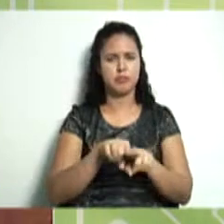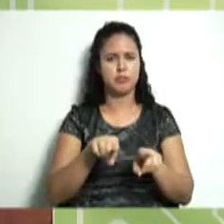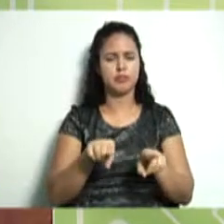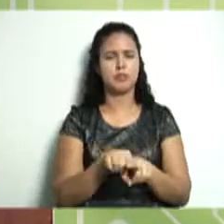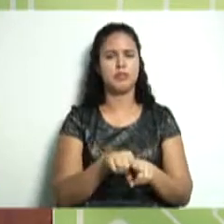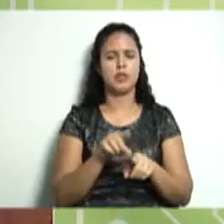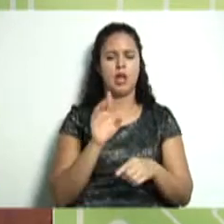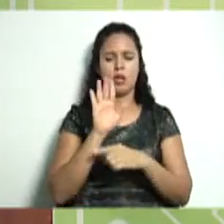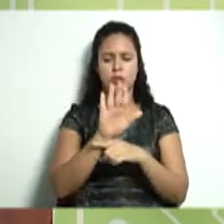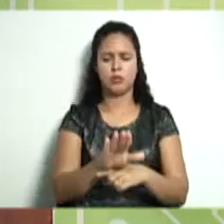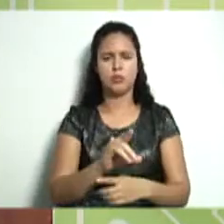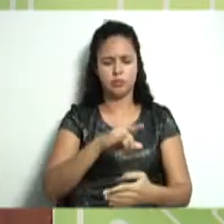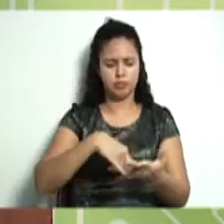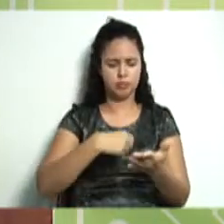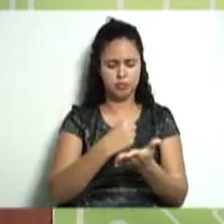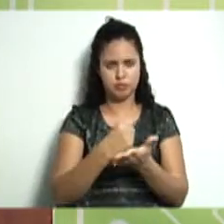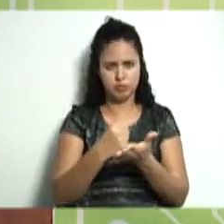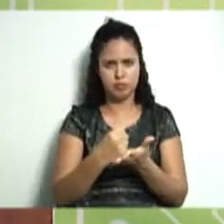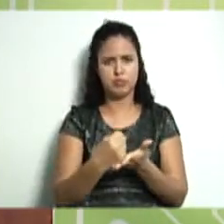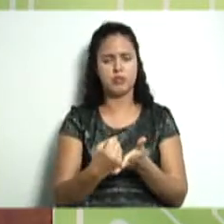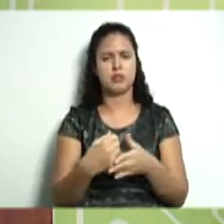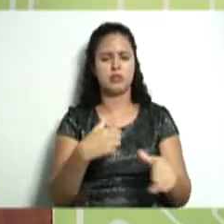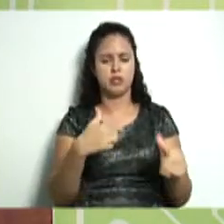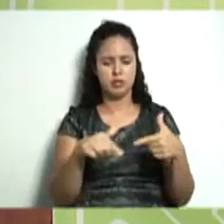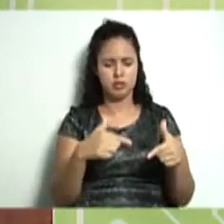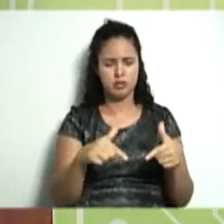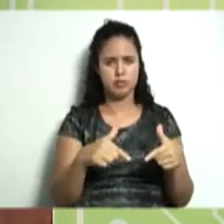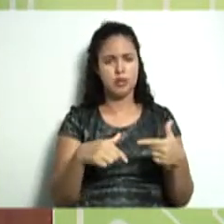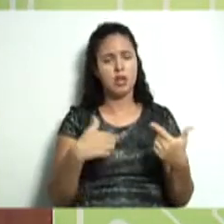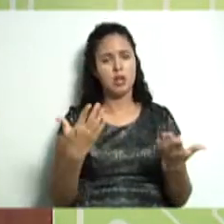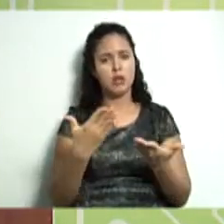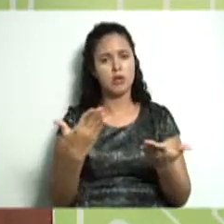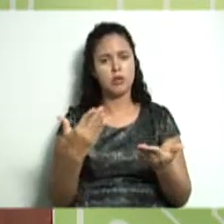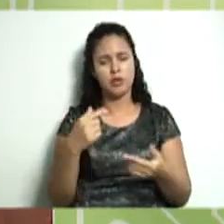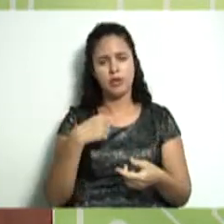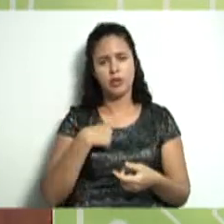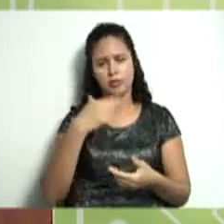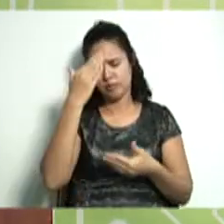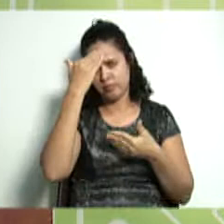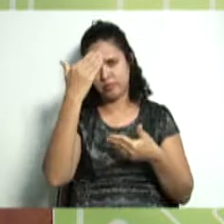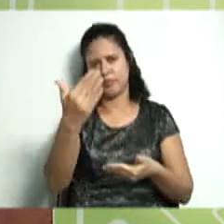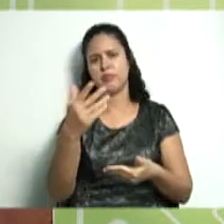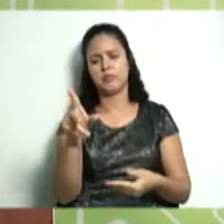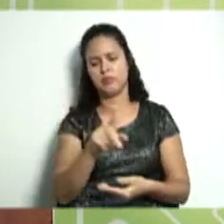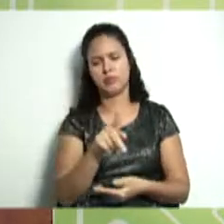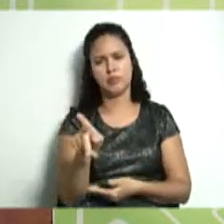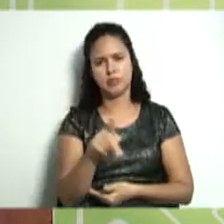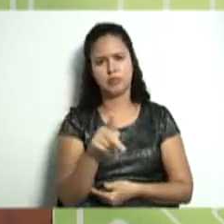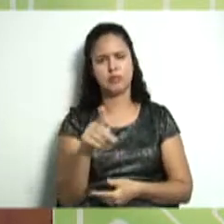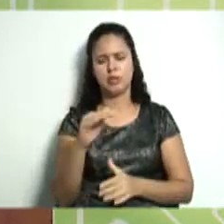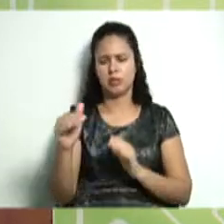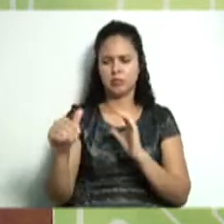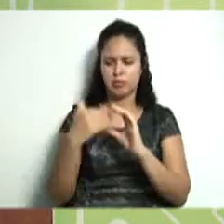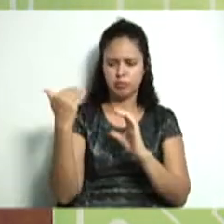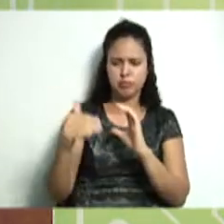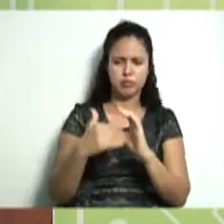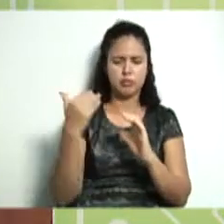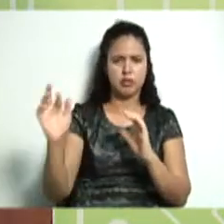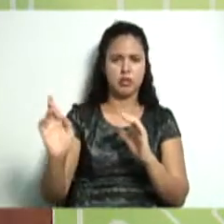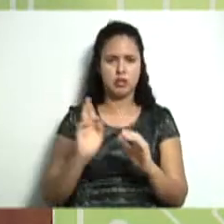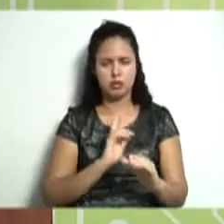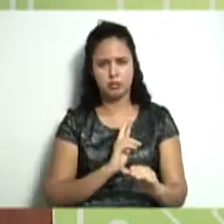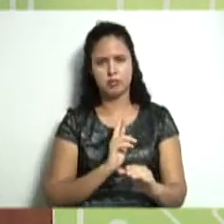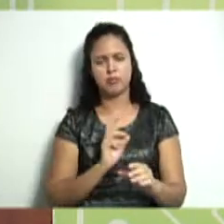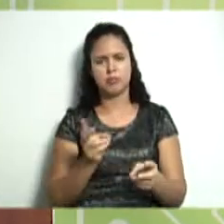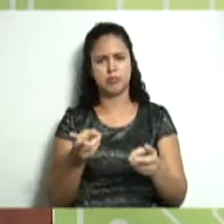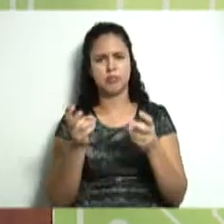outras pessoas. Eu quero agradecer às professoras que enviaram as respostas dos nossos alunos. E eu já vejo